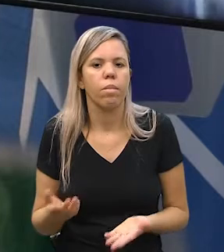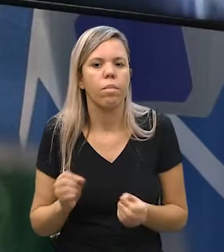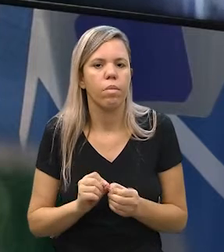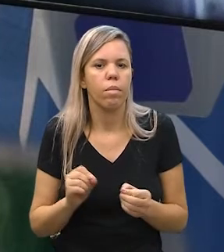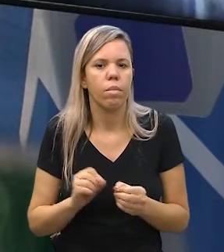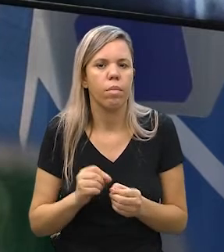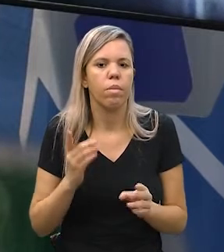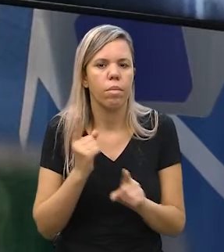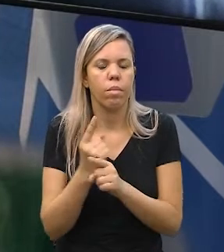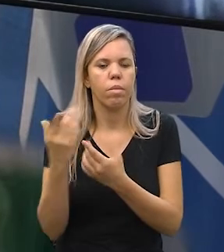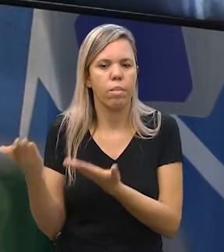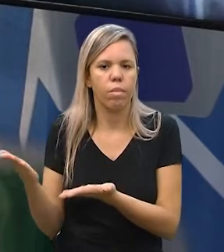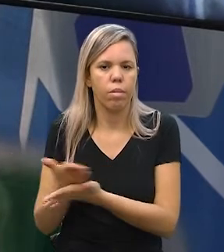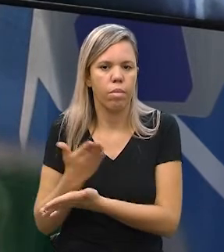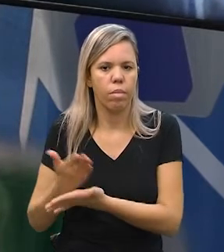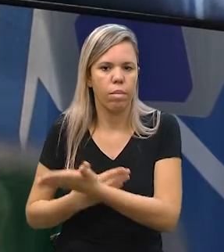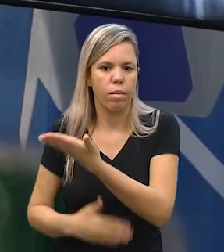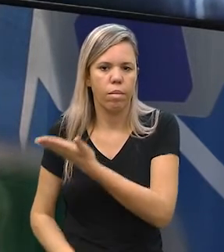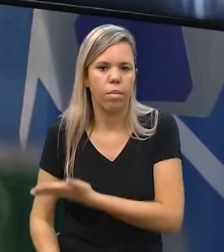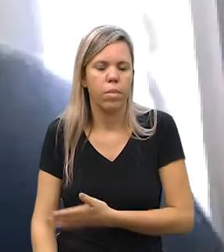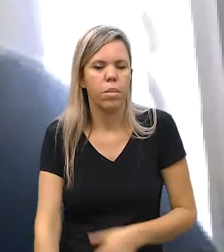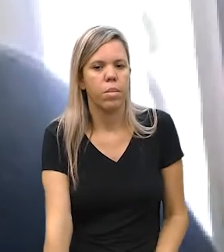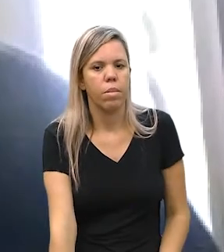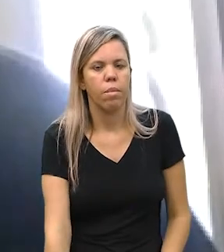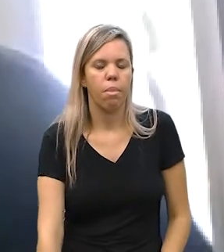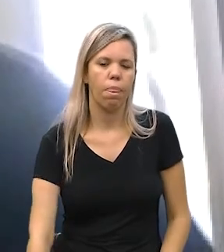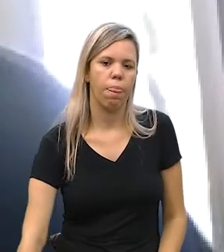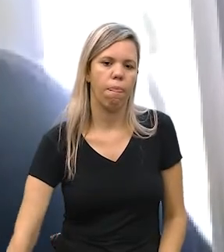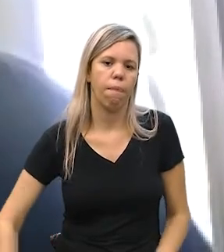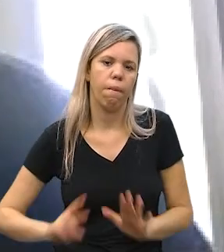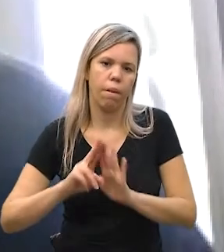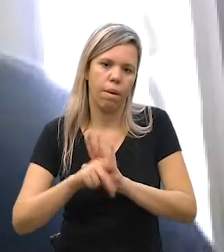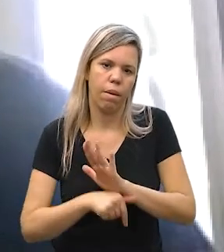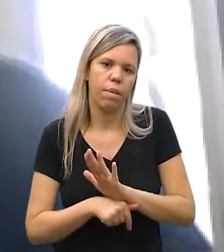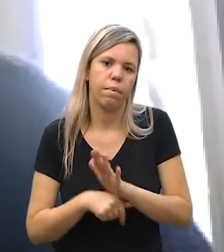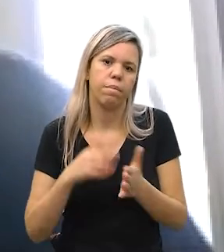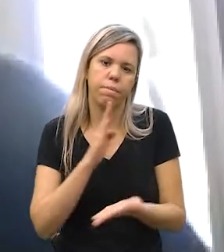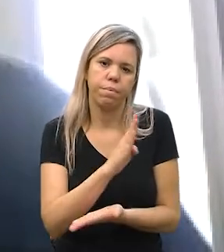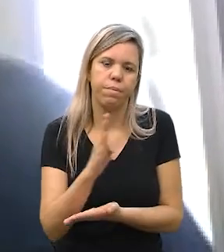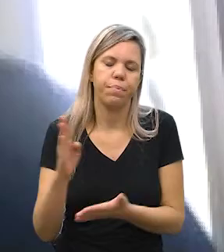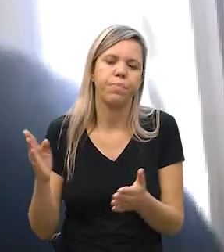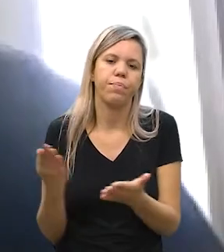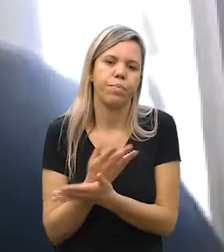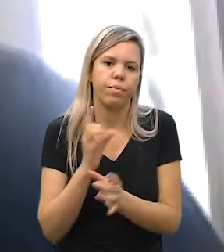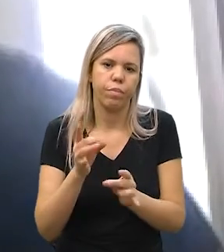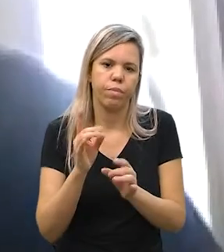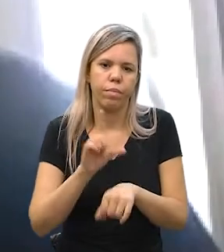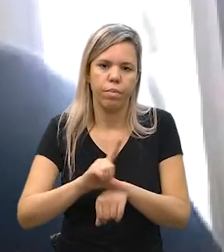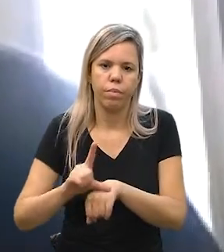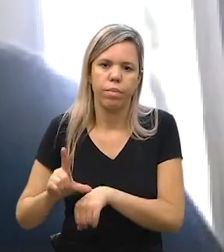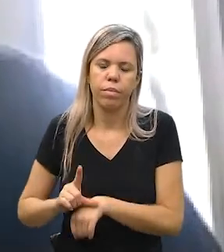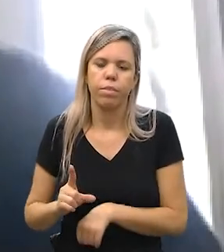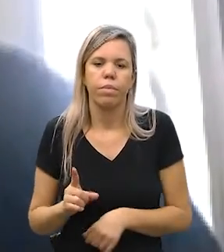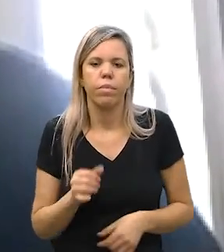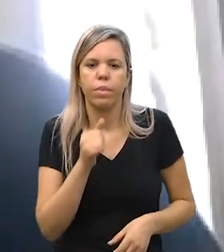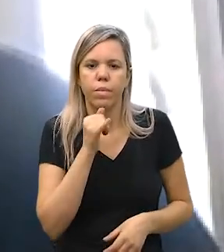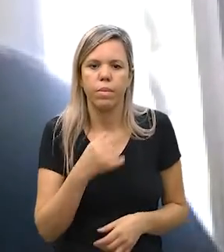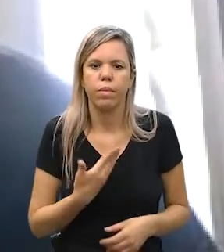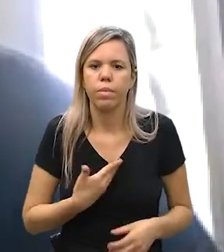poder encontrar esse livro? Olha, já existem várias livrarias. Eu sou amigo